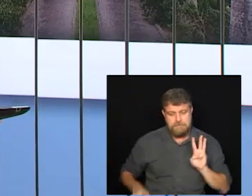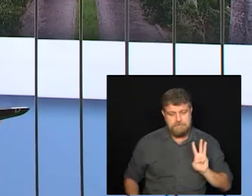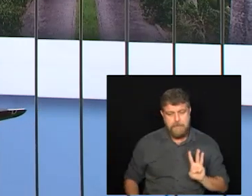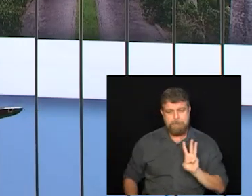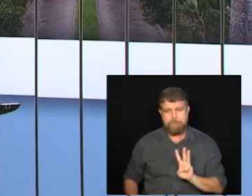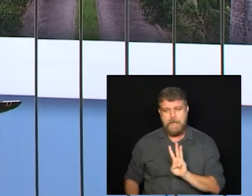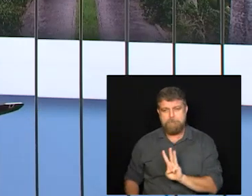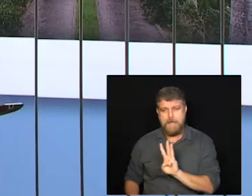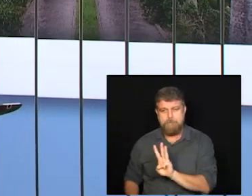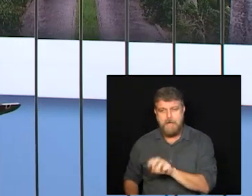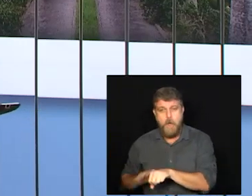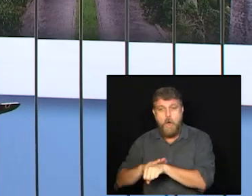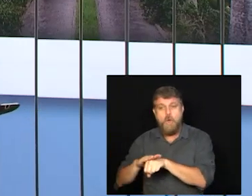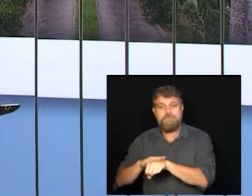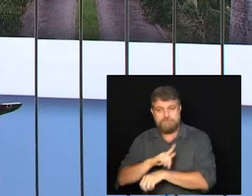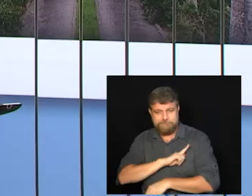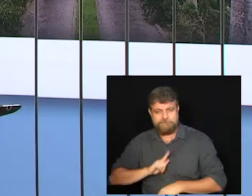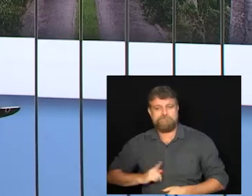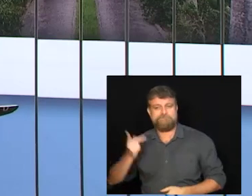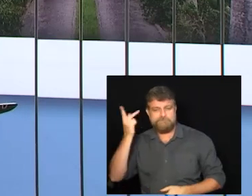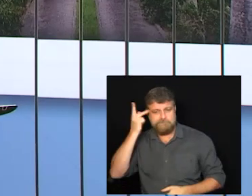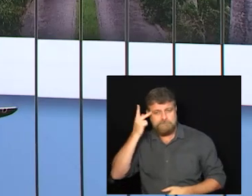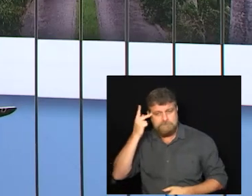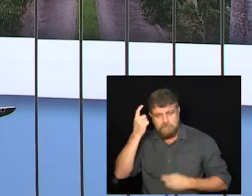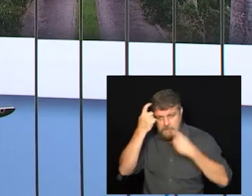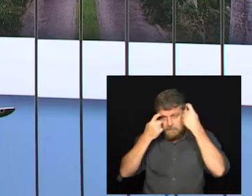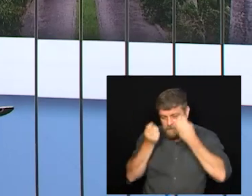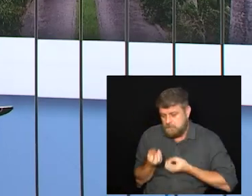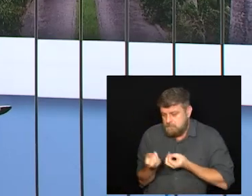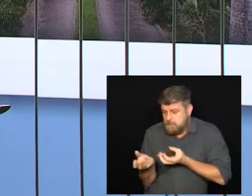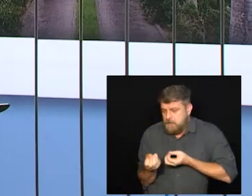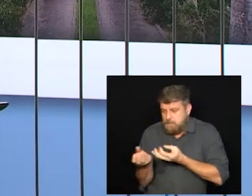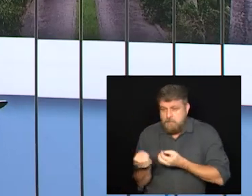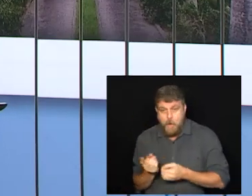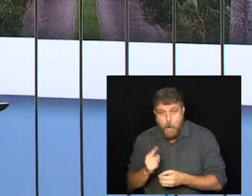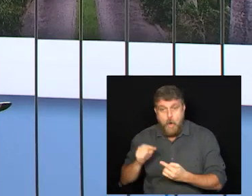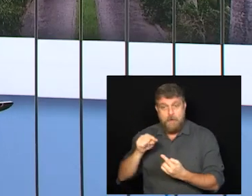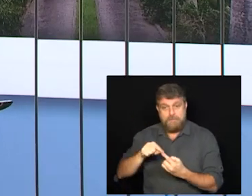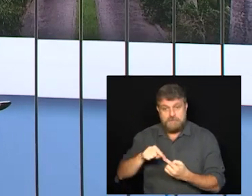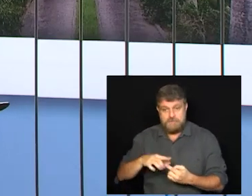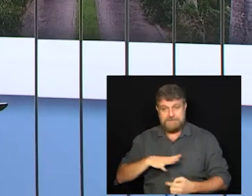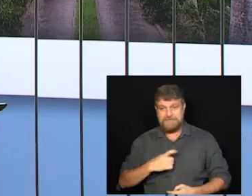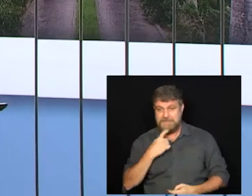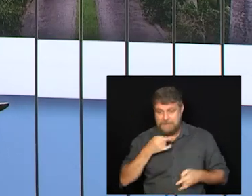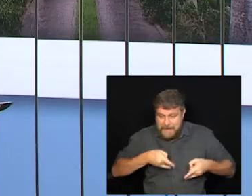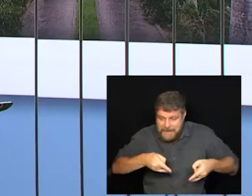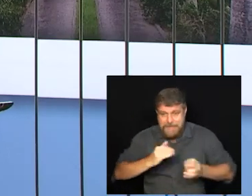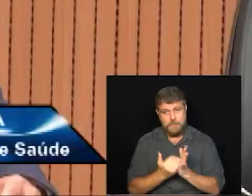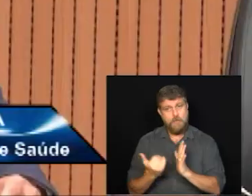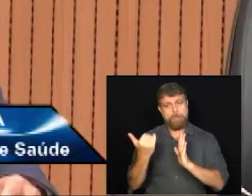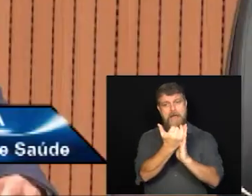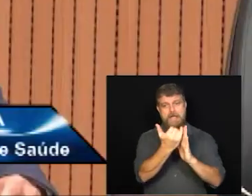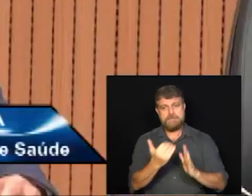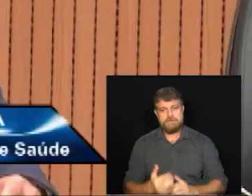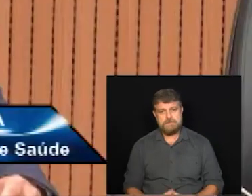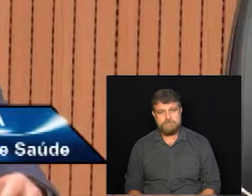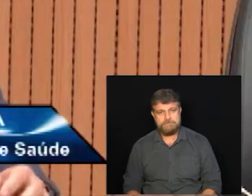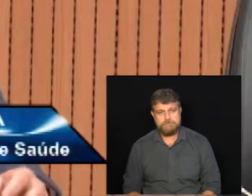as demandas da cidade e essa preocupação para que Campinas tenha mais leitos.